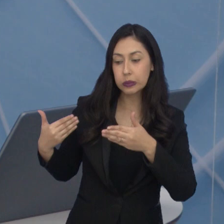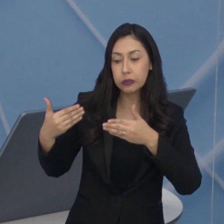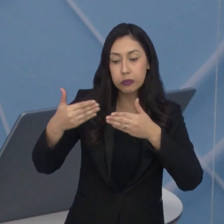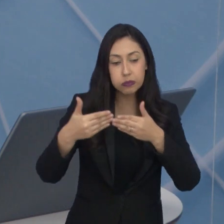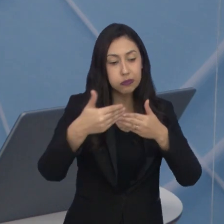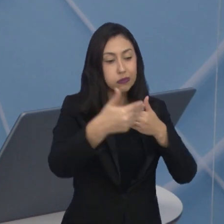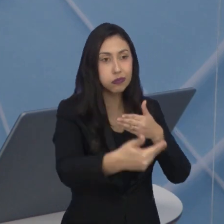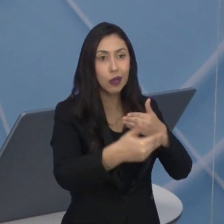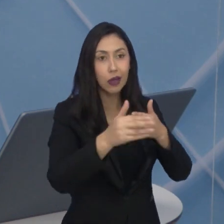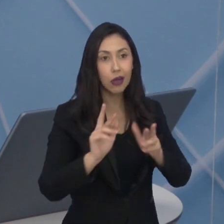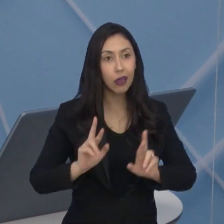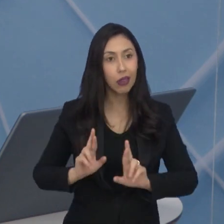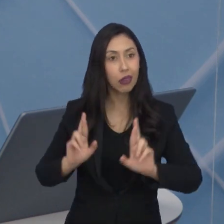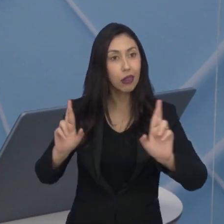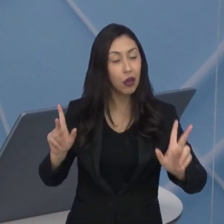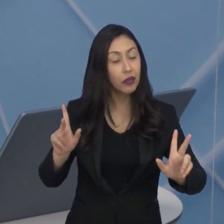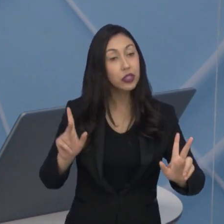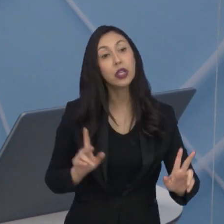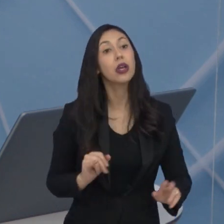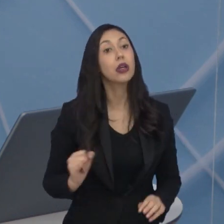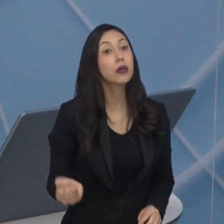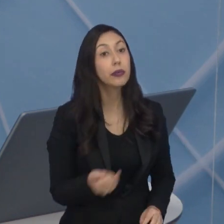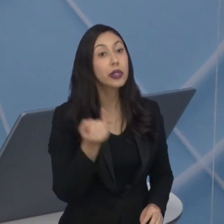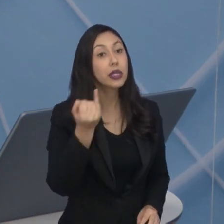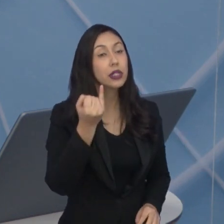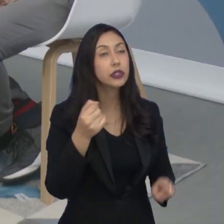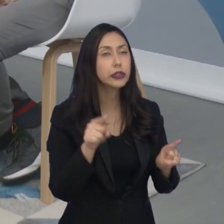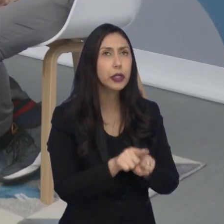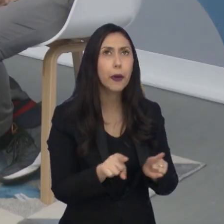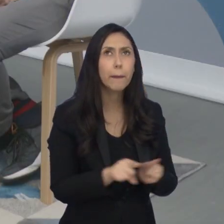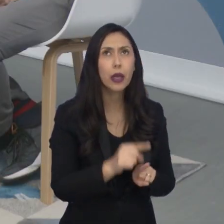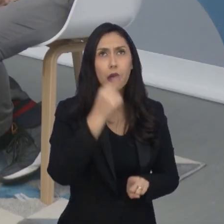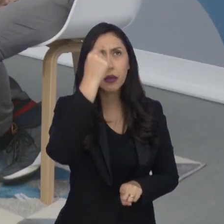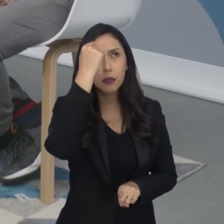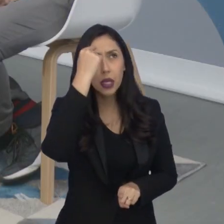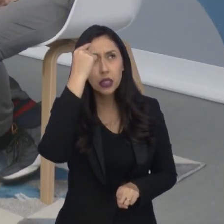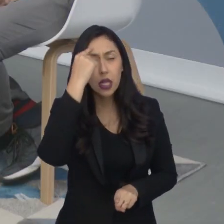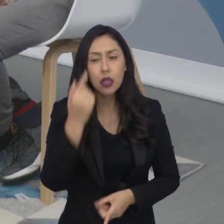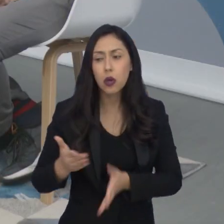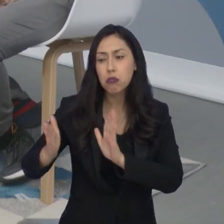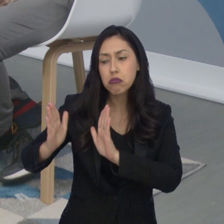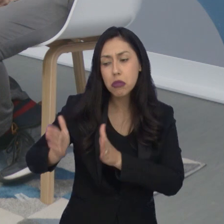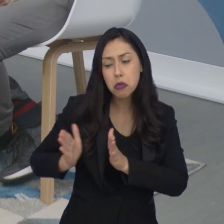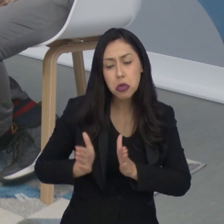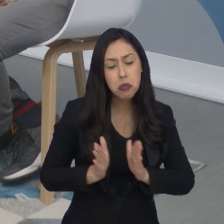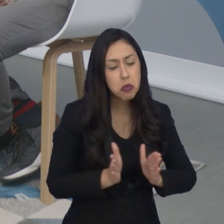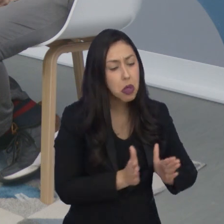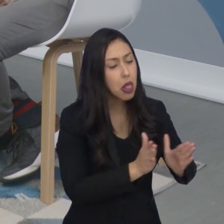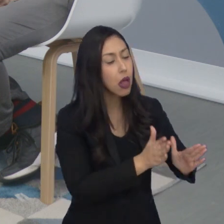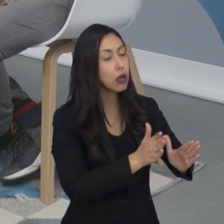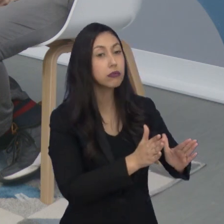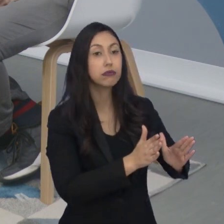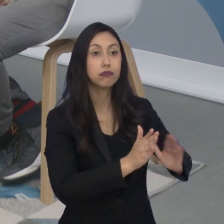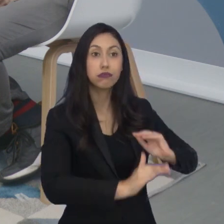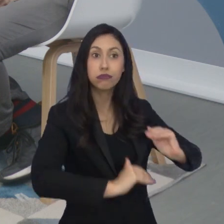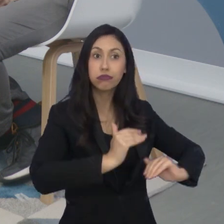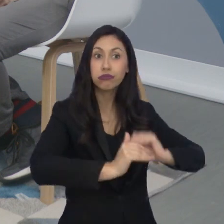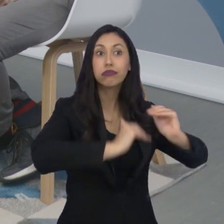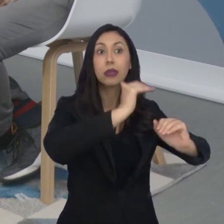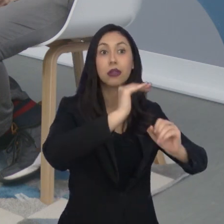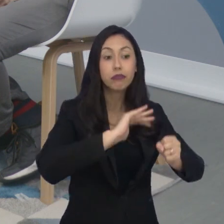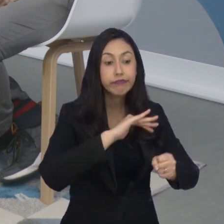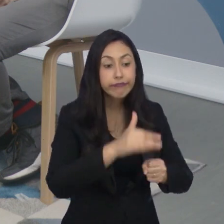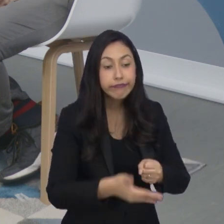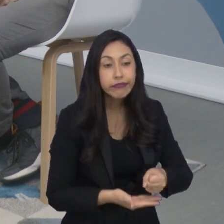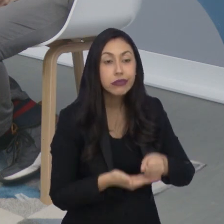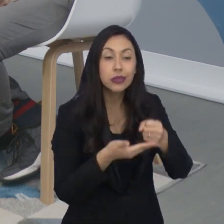felizmente. E é muito importante a gente pensar também nesse processo, né, da regularização para o desenvolvimento sustentável das